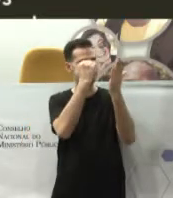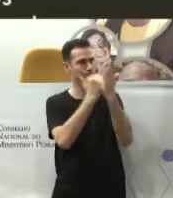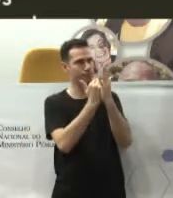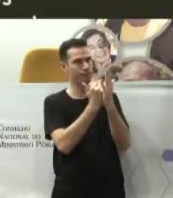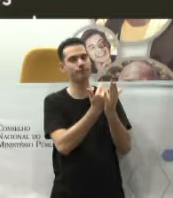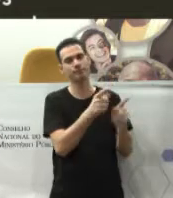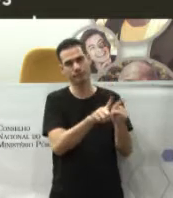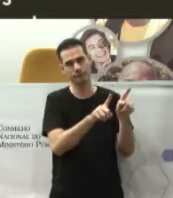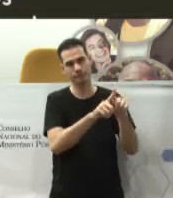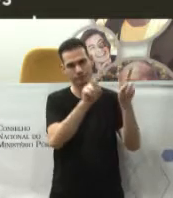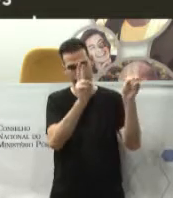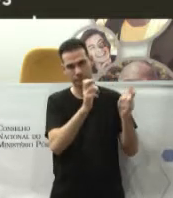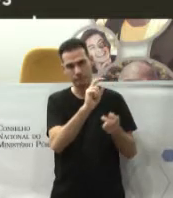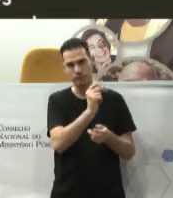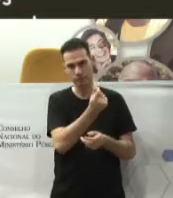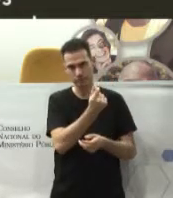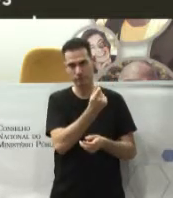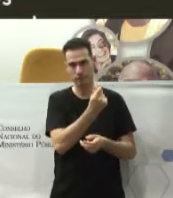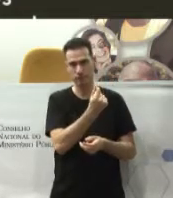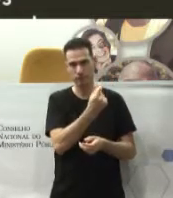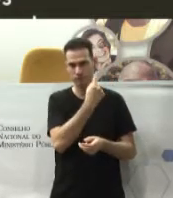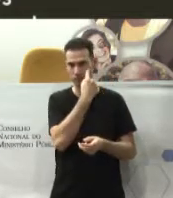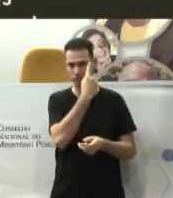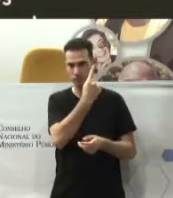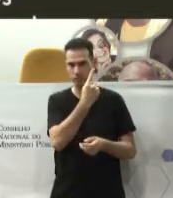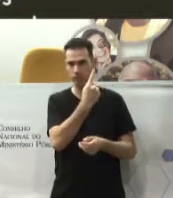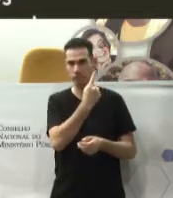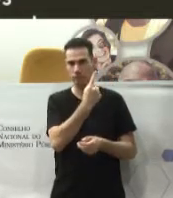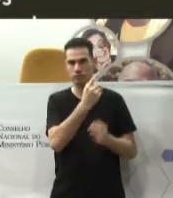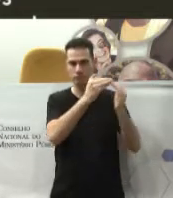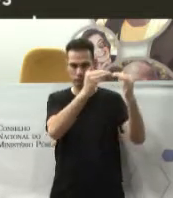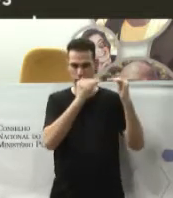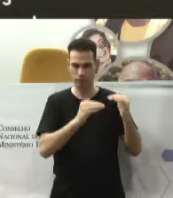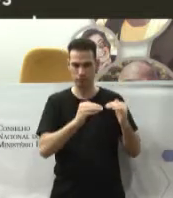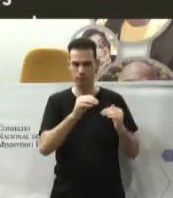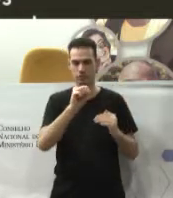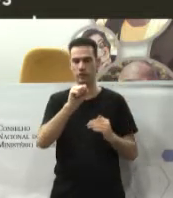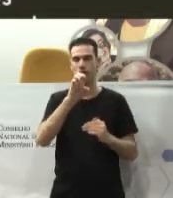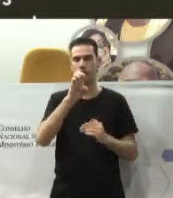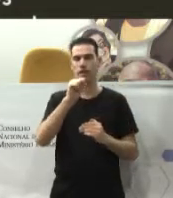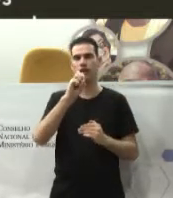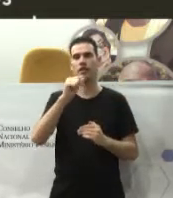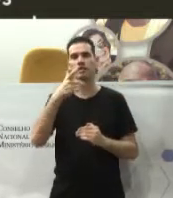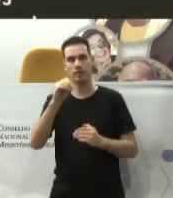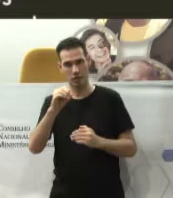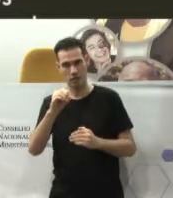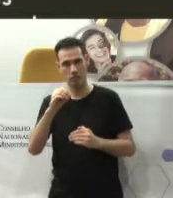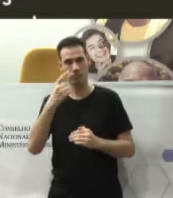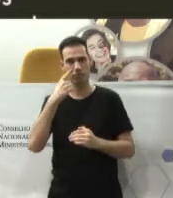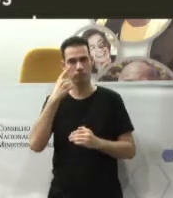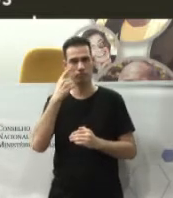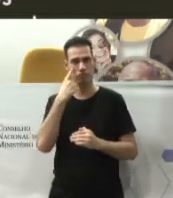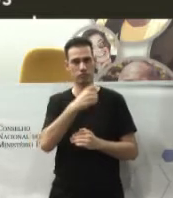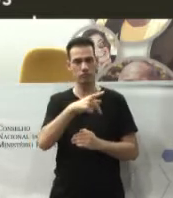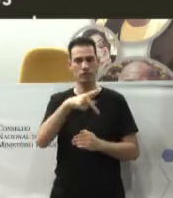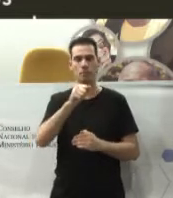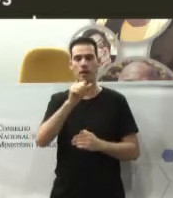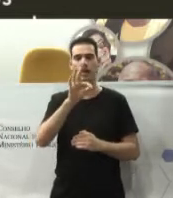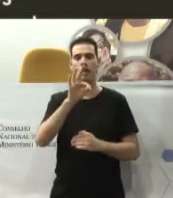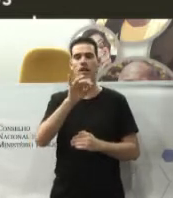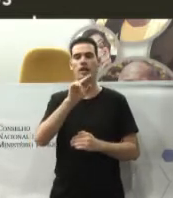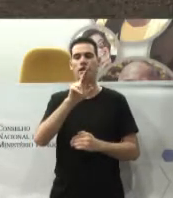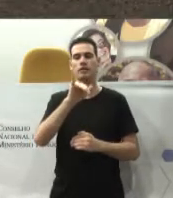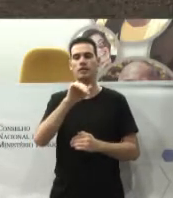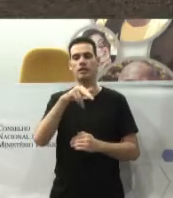dinheiro. E eu coloquei como próximos passos cessão do patrimônio imóvel da universidade, mas acabamos de ter